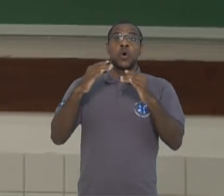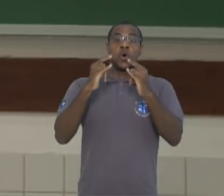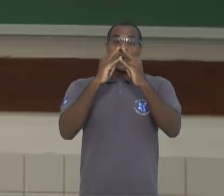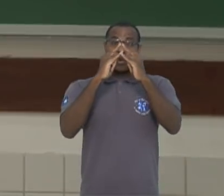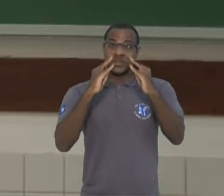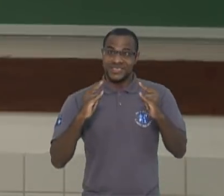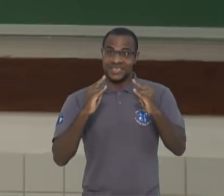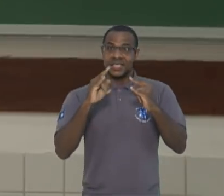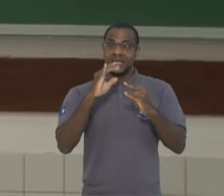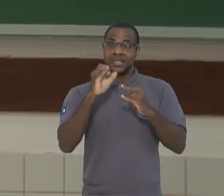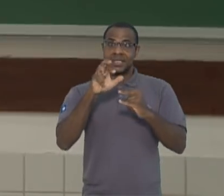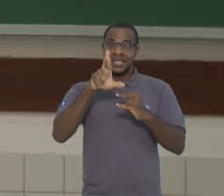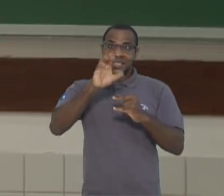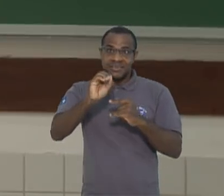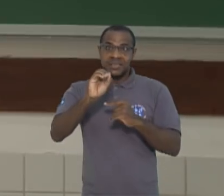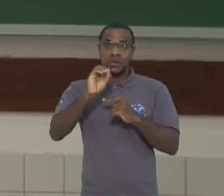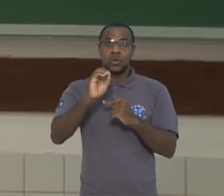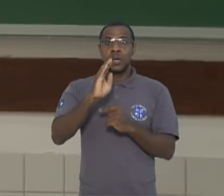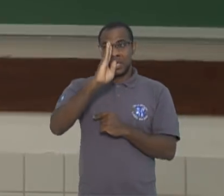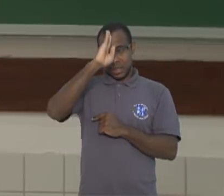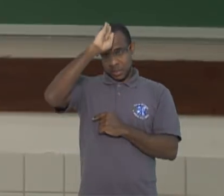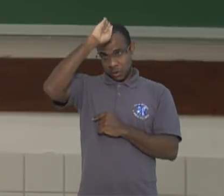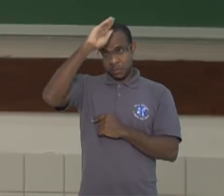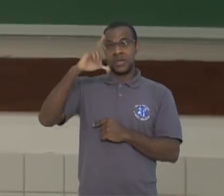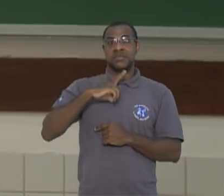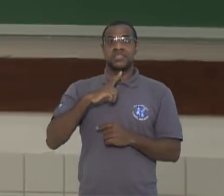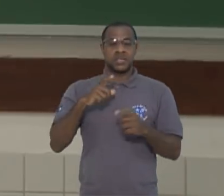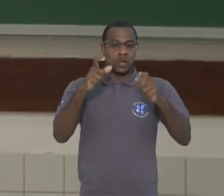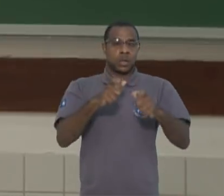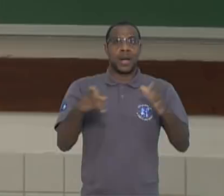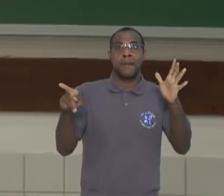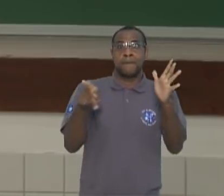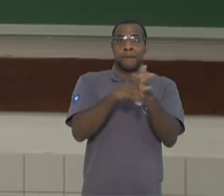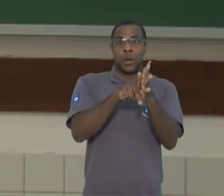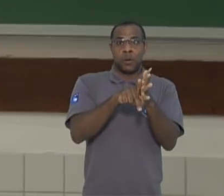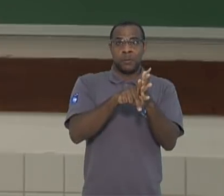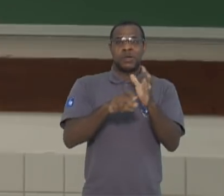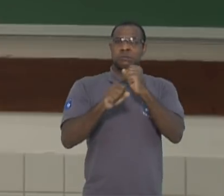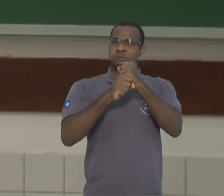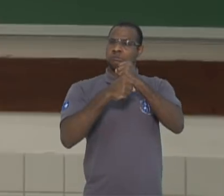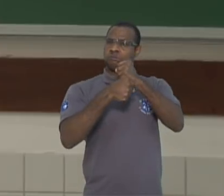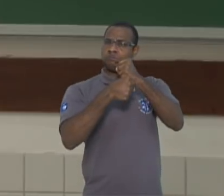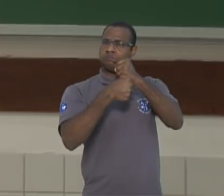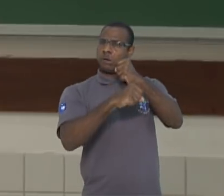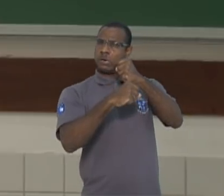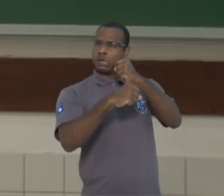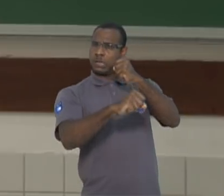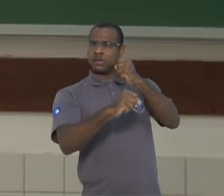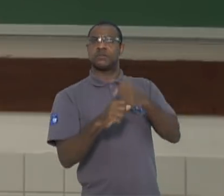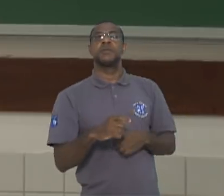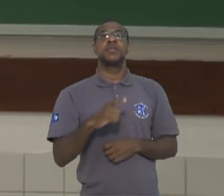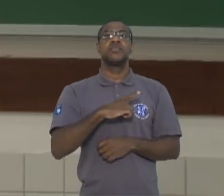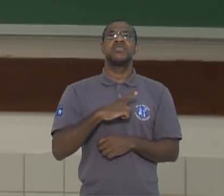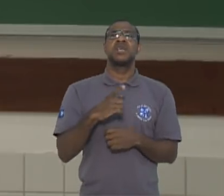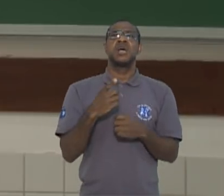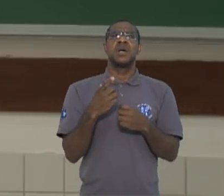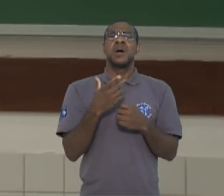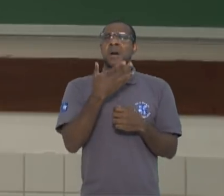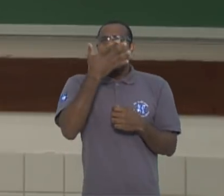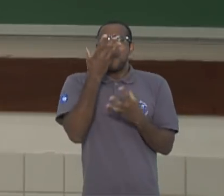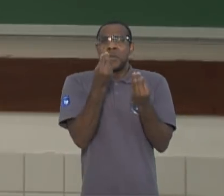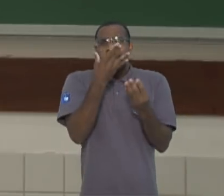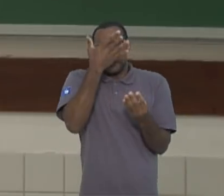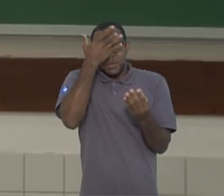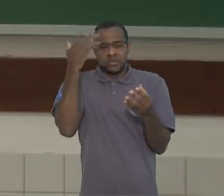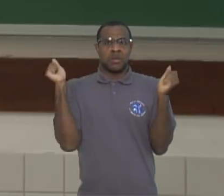Circo Máximo. A gente vai ver foto daqui a pouquinho, um espaço grandioso, né? Cabia muitas pessoas lá e nós vamos